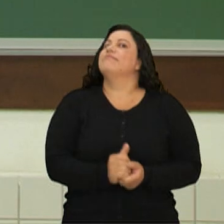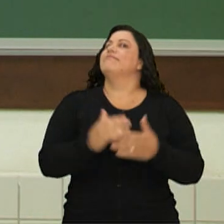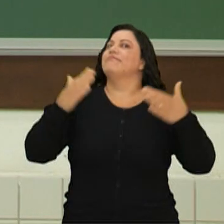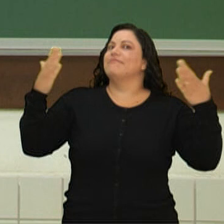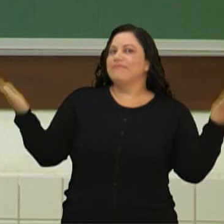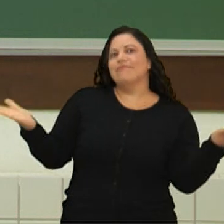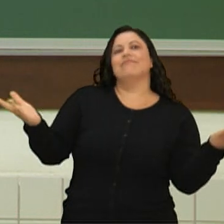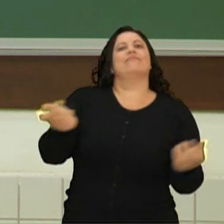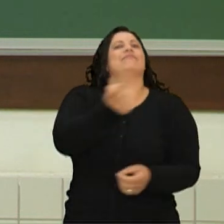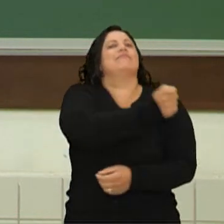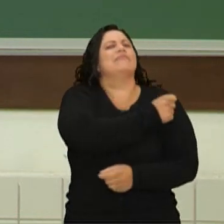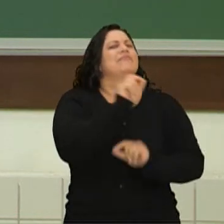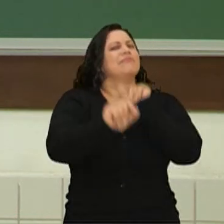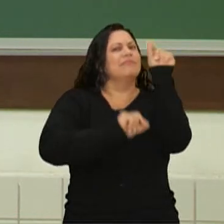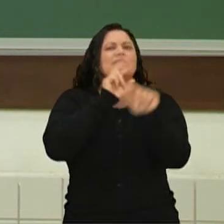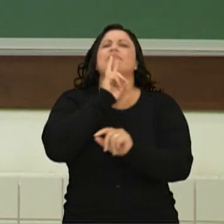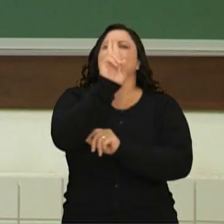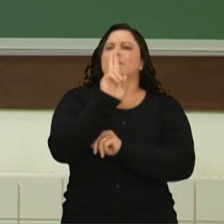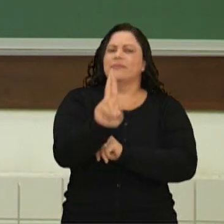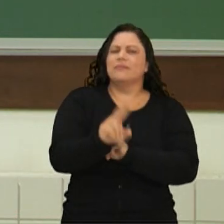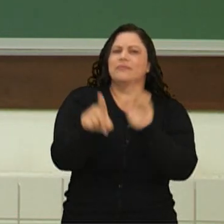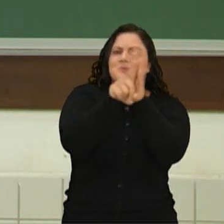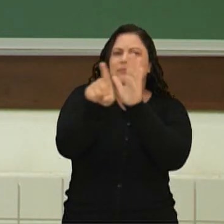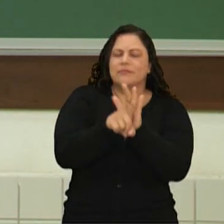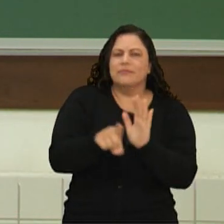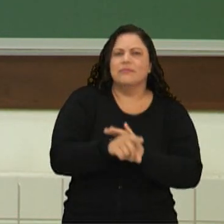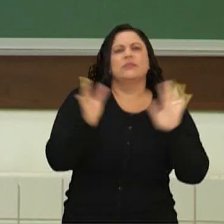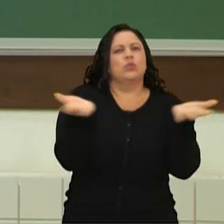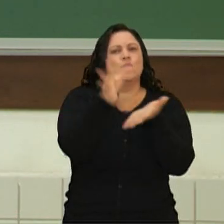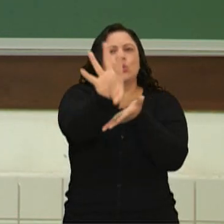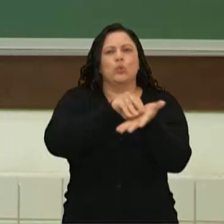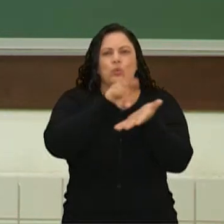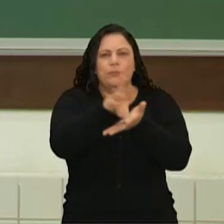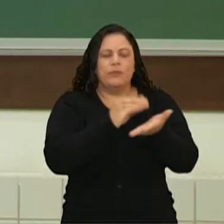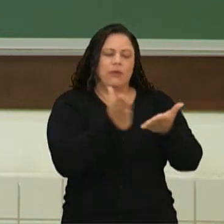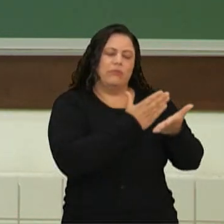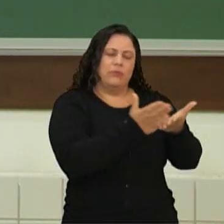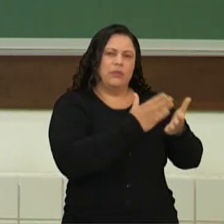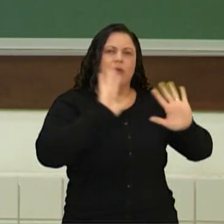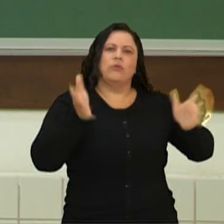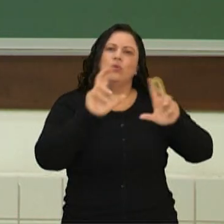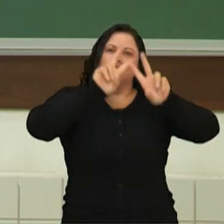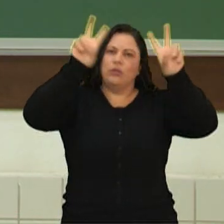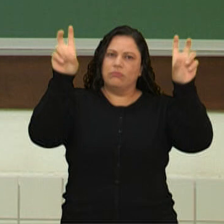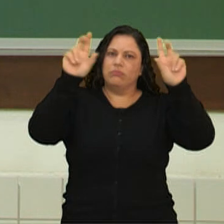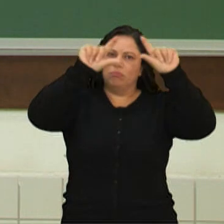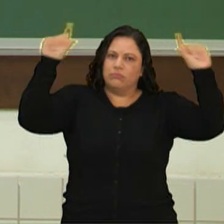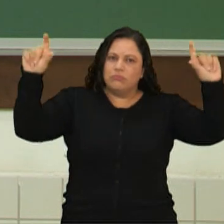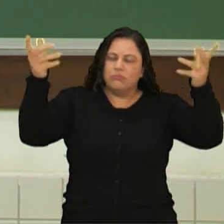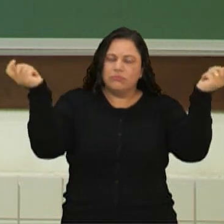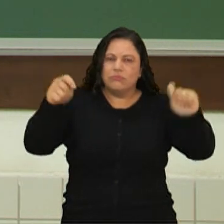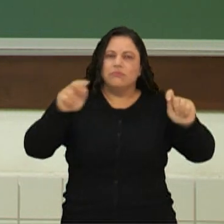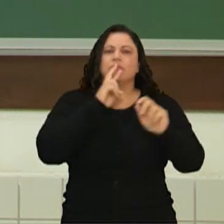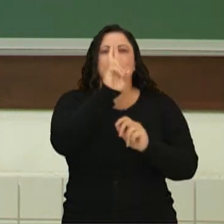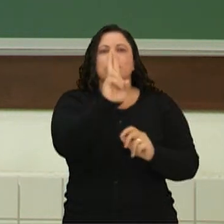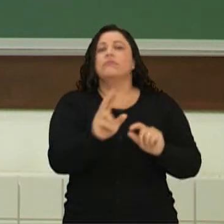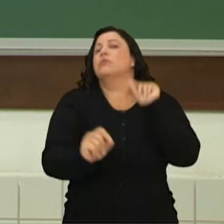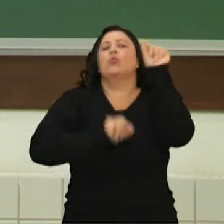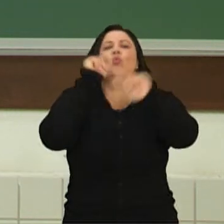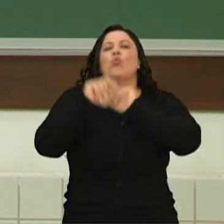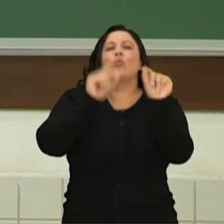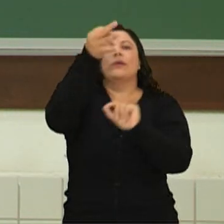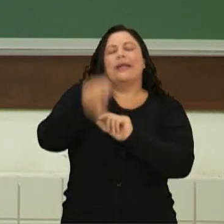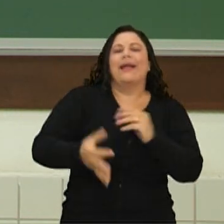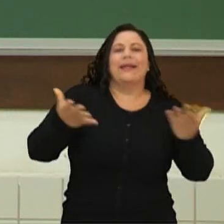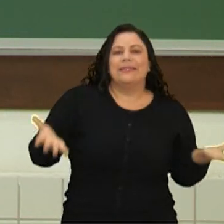Então, estudantes, vocês responderam as questões lá, anotaram no caderno, escreveram os enunciados, as respostas. Vamos lá, então, qual que é a resposta correta